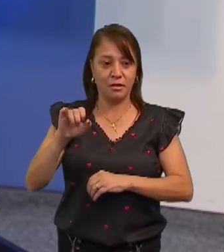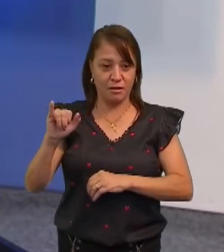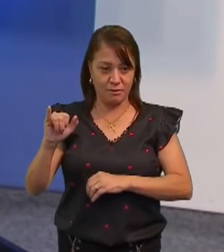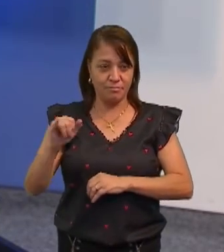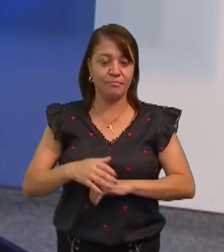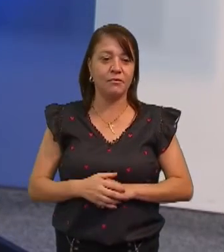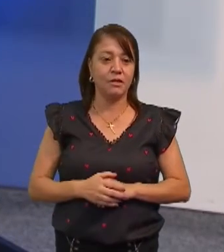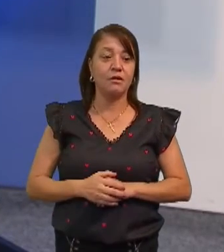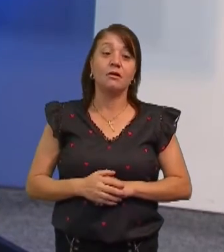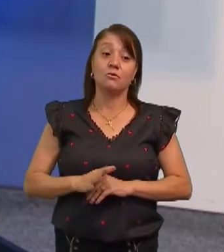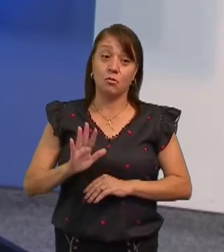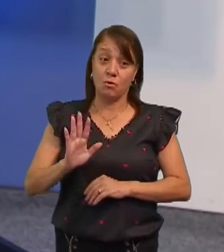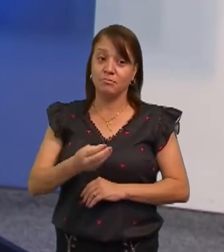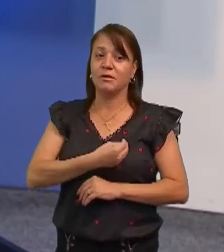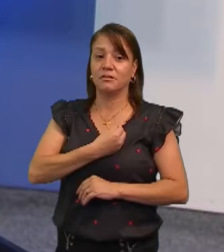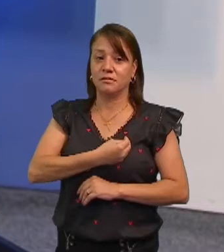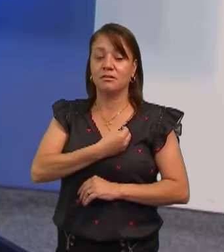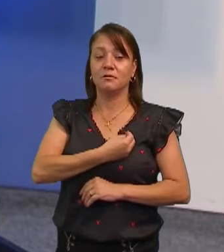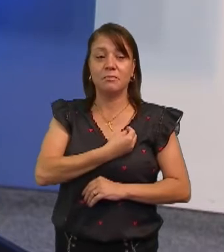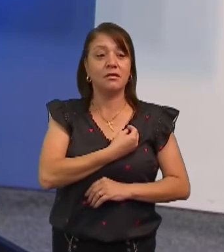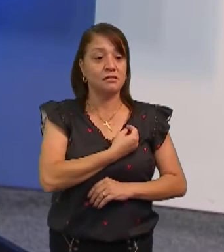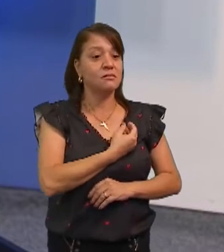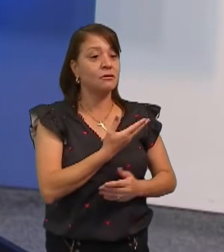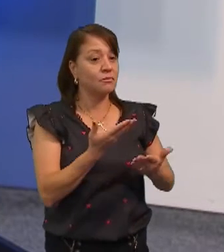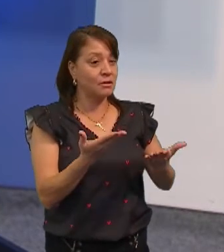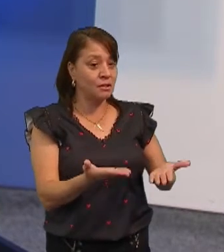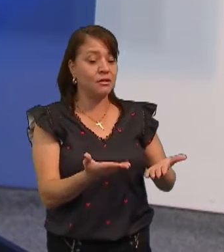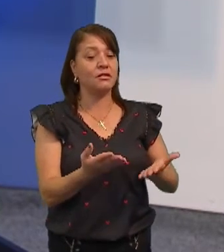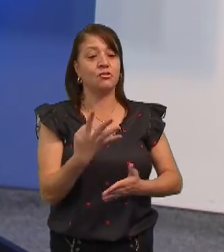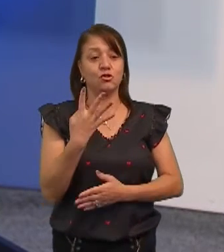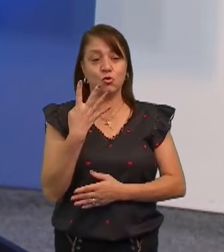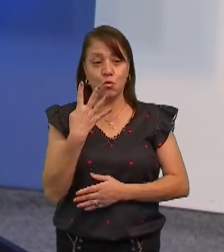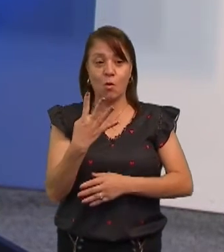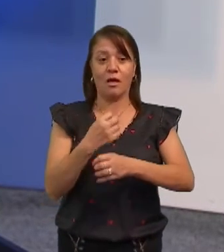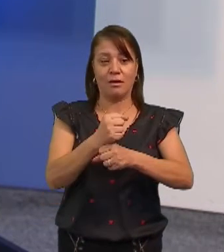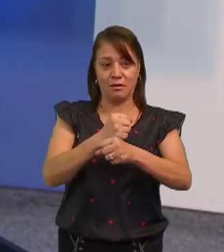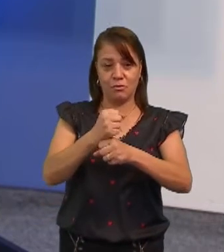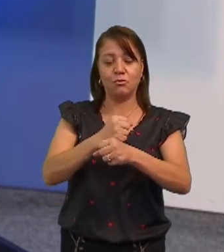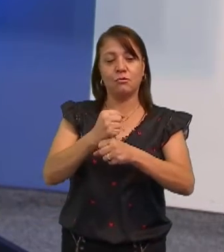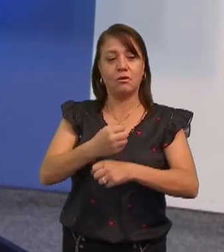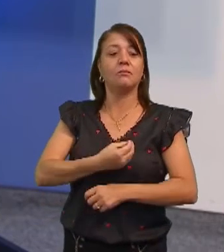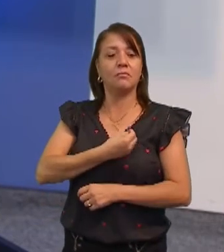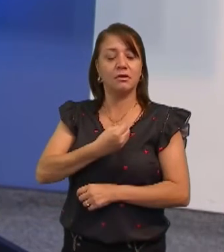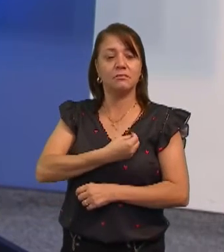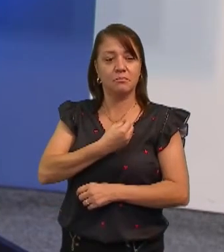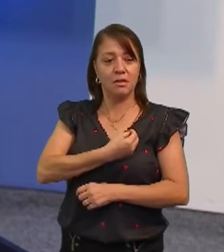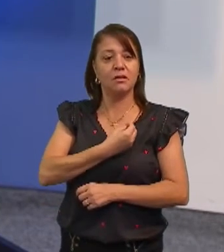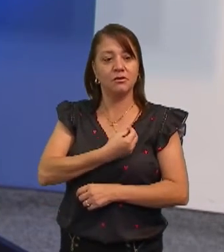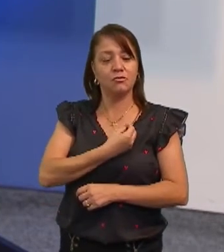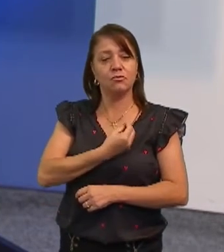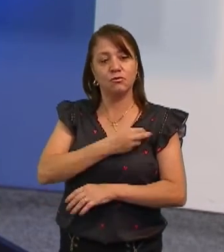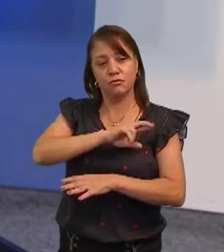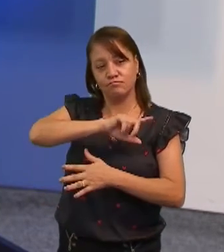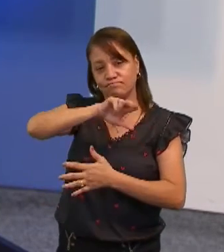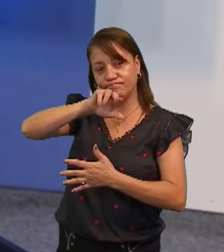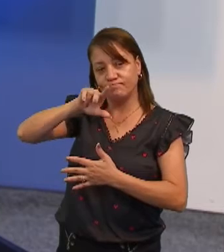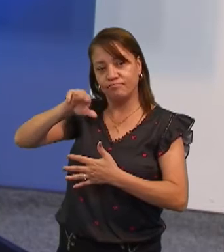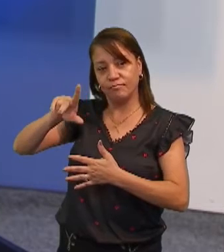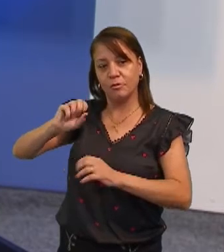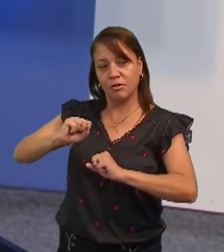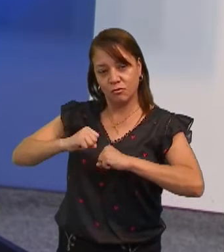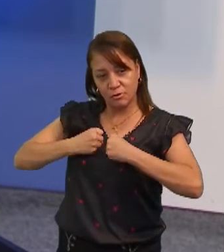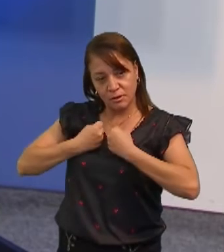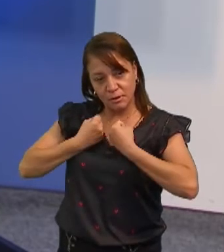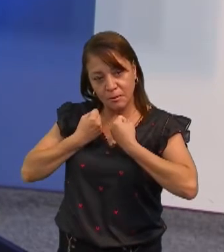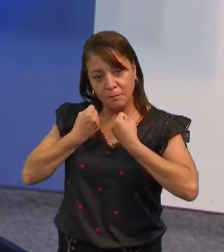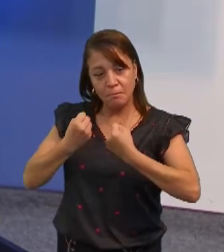4 anos né do mandato do senhor né obviamente eh com participações diversas mas um empenho importante